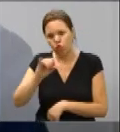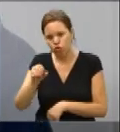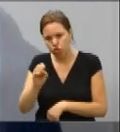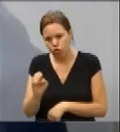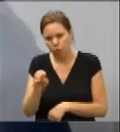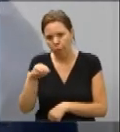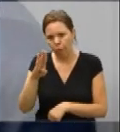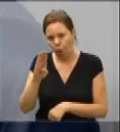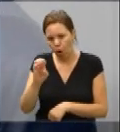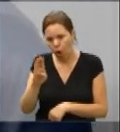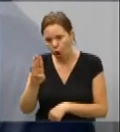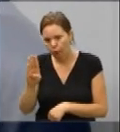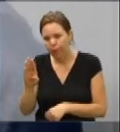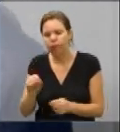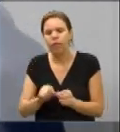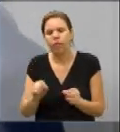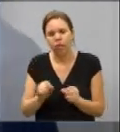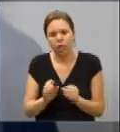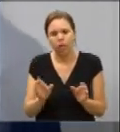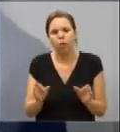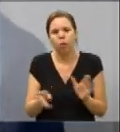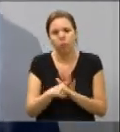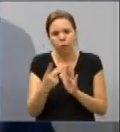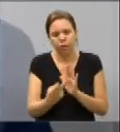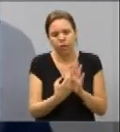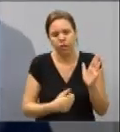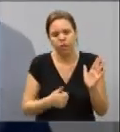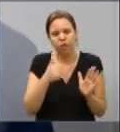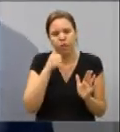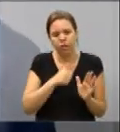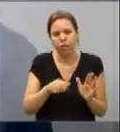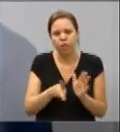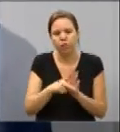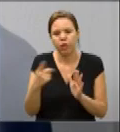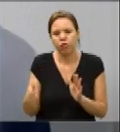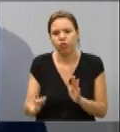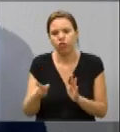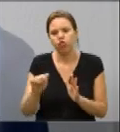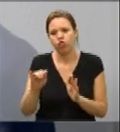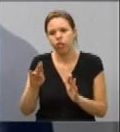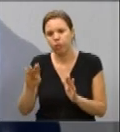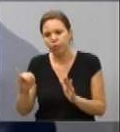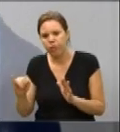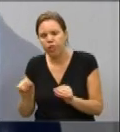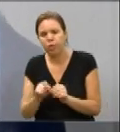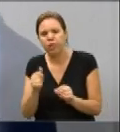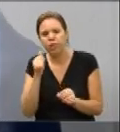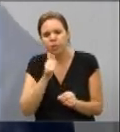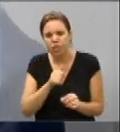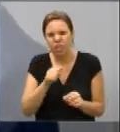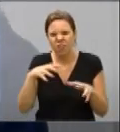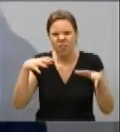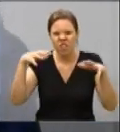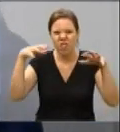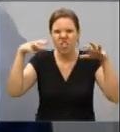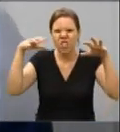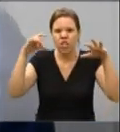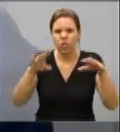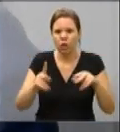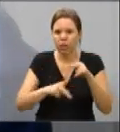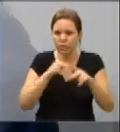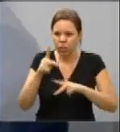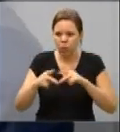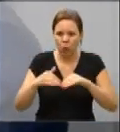mangá feminino, coletivo. E também um outro que se chama Gibi das Menininhas, onde ele é terror, ele é só para maior